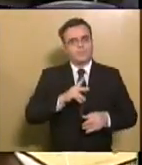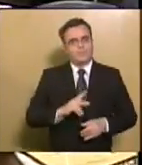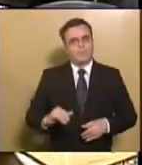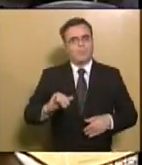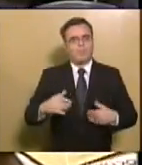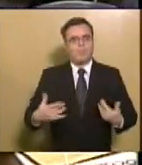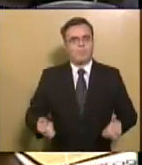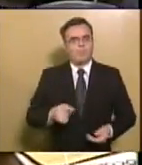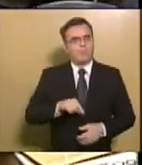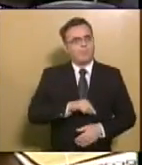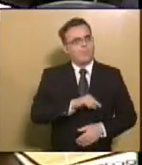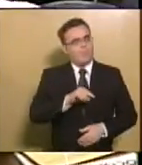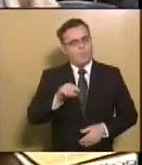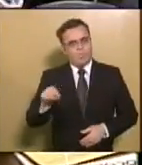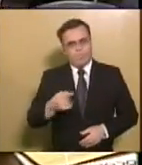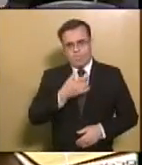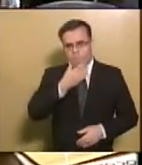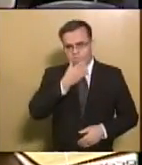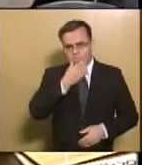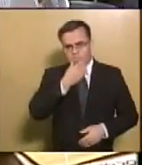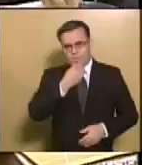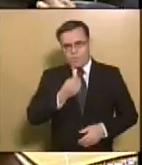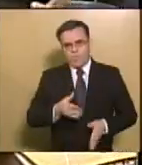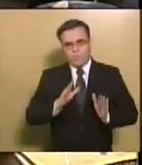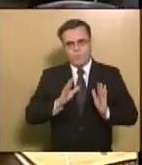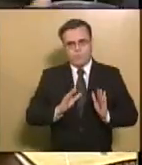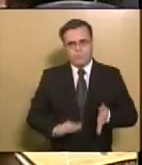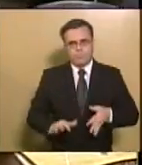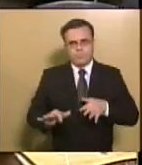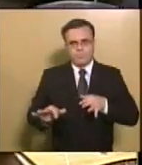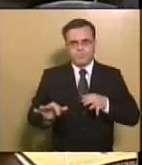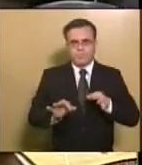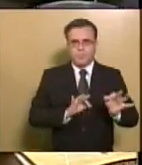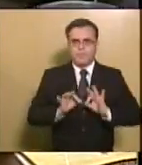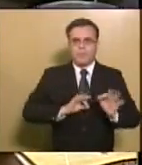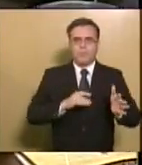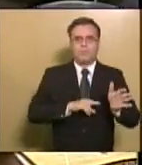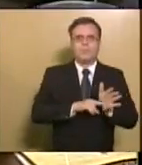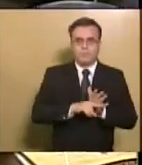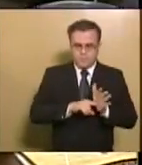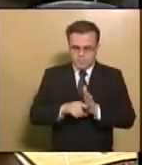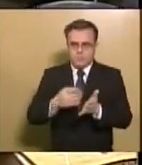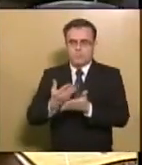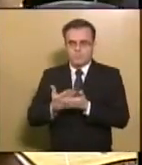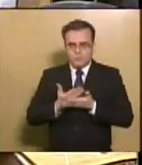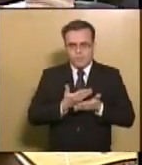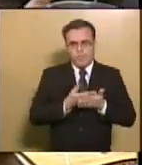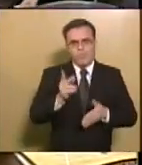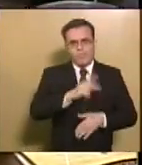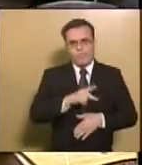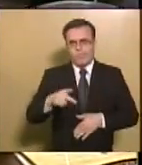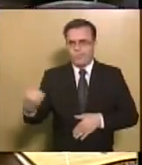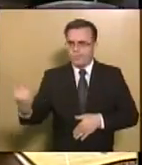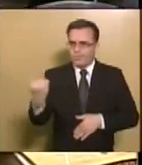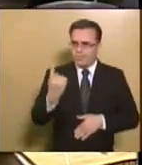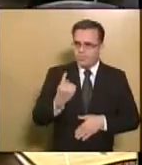que esses homens que fizeram esse estudo possam vir, esses professores